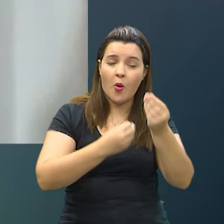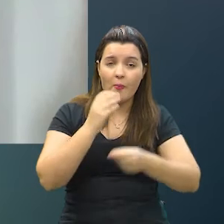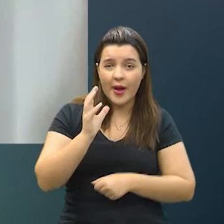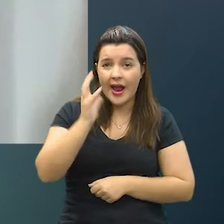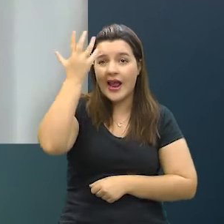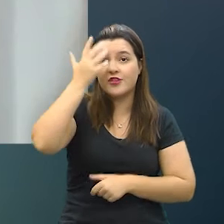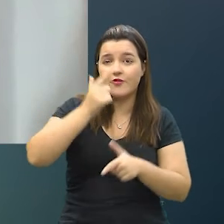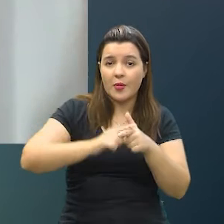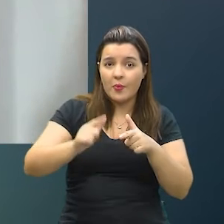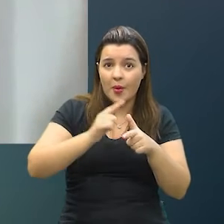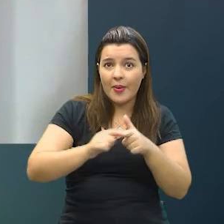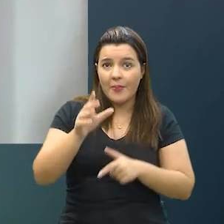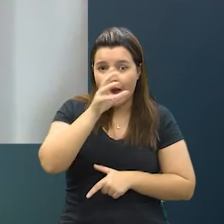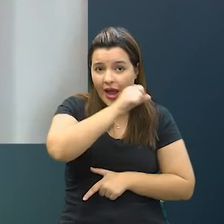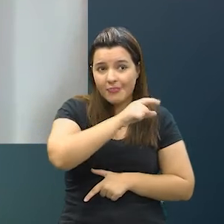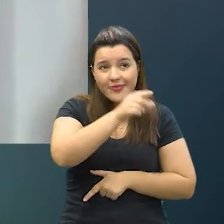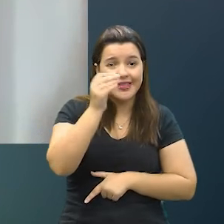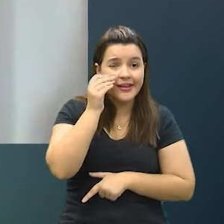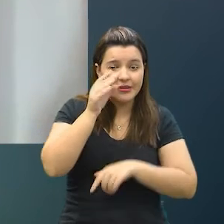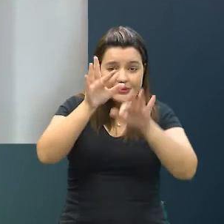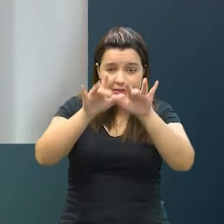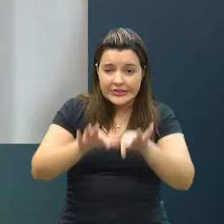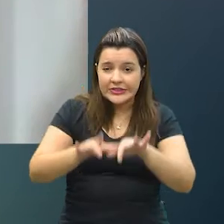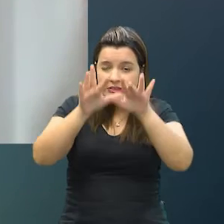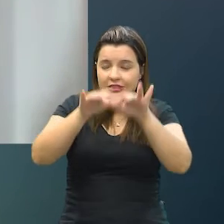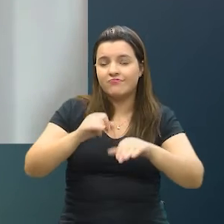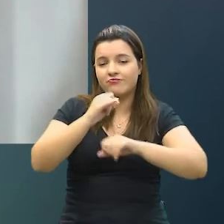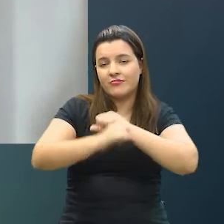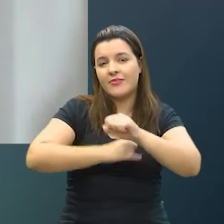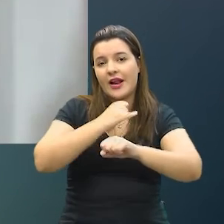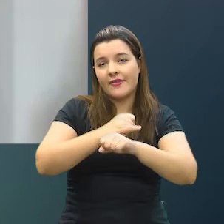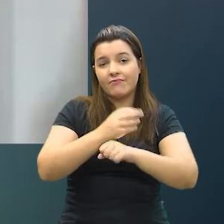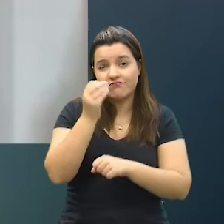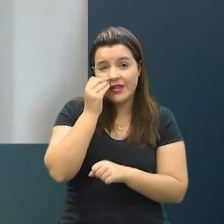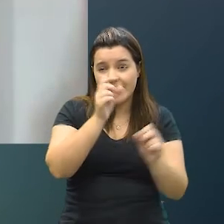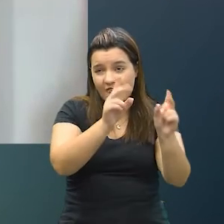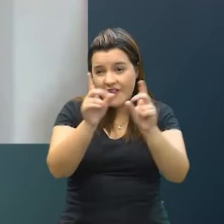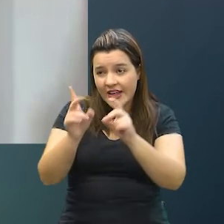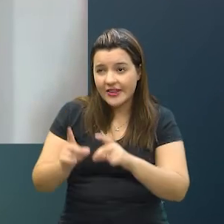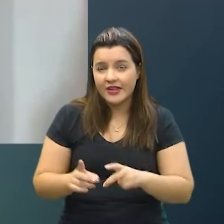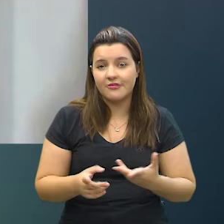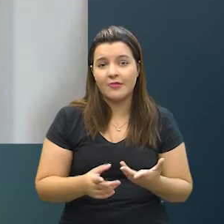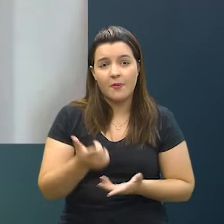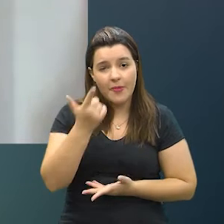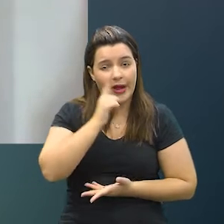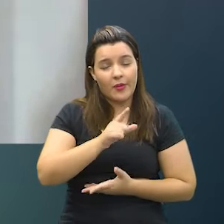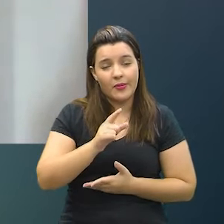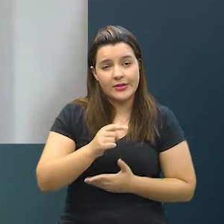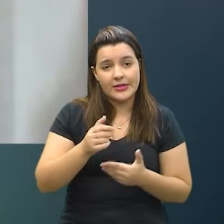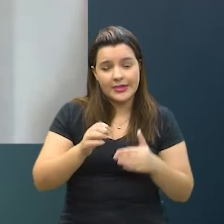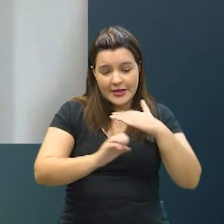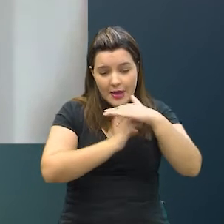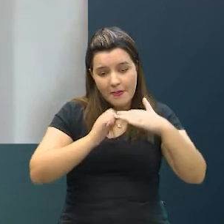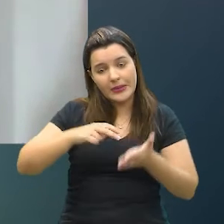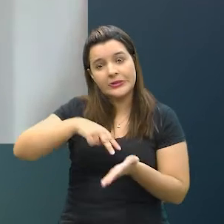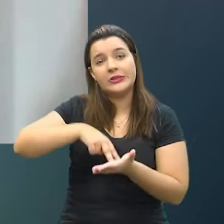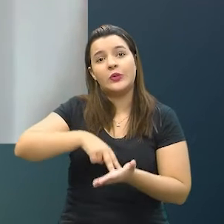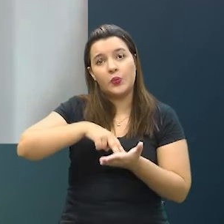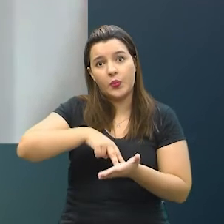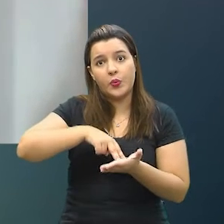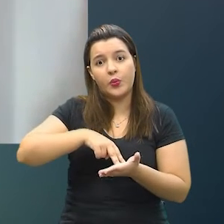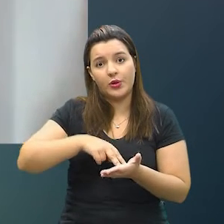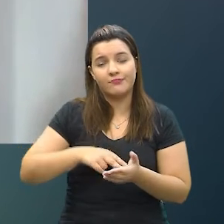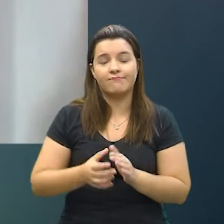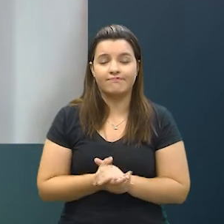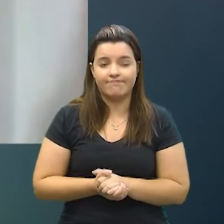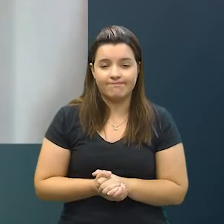a digitalização era o caminho mais rápido assim para conseguir se manter, né? Para conseguir se manter nesse momento.